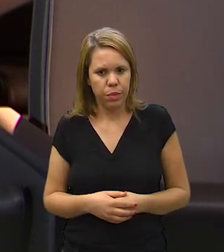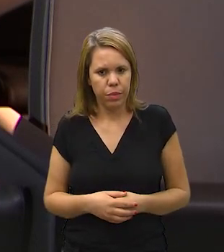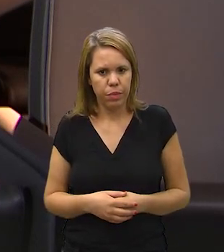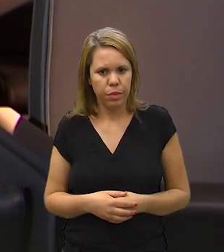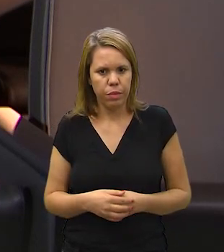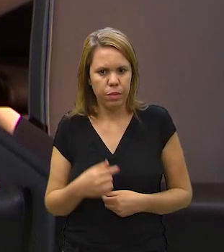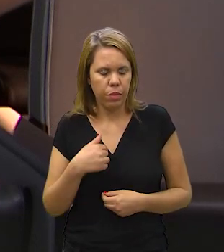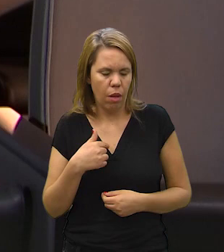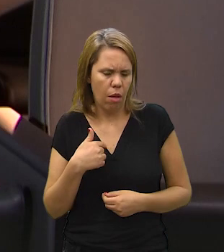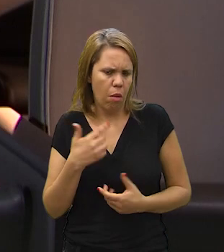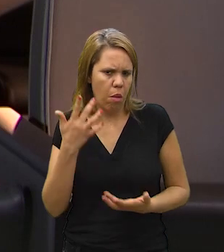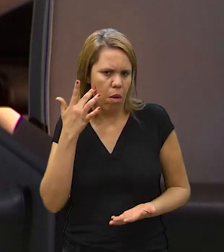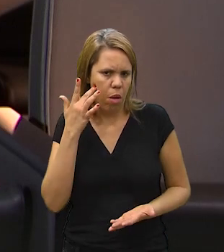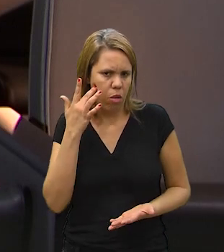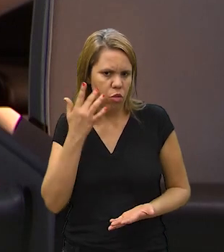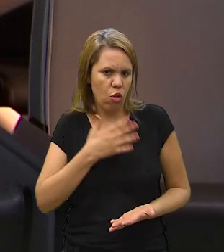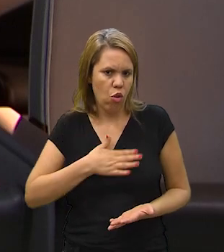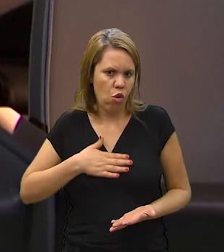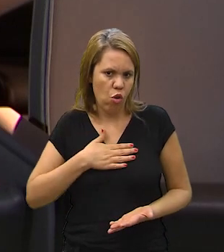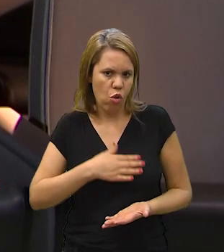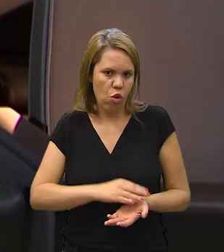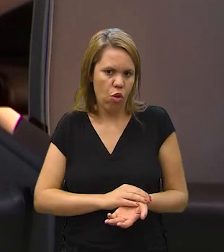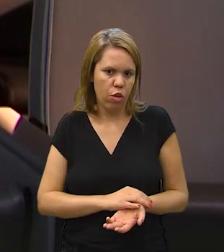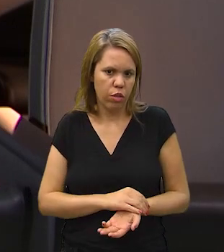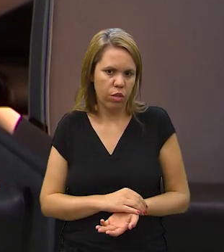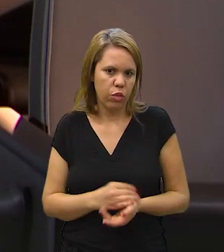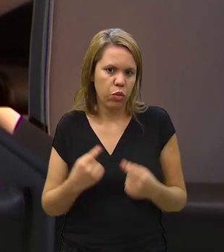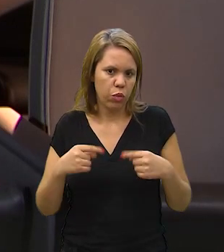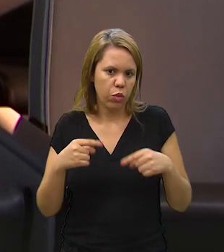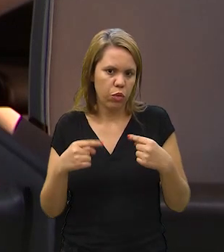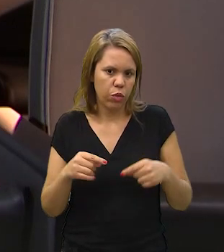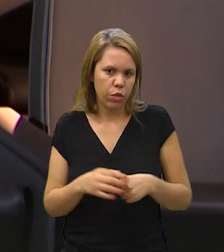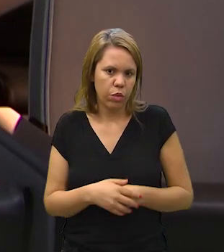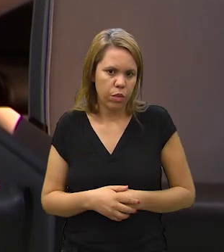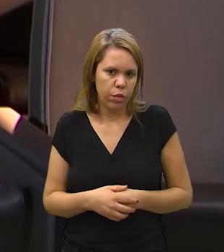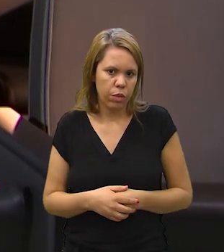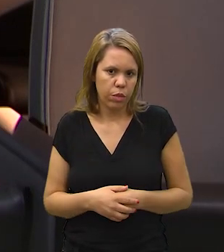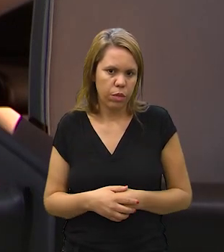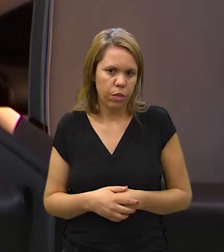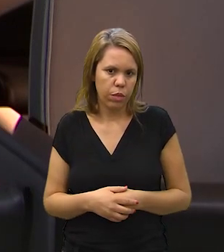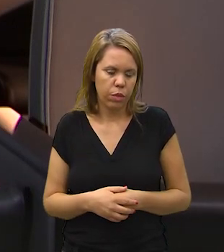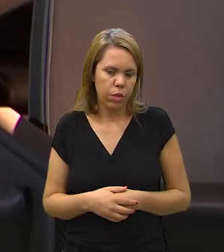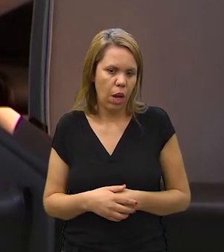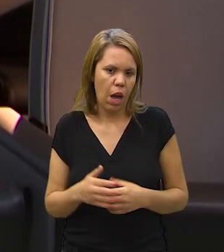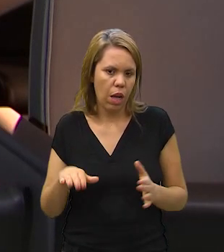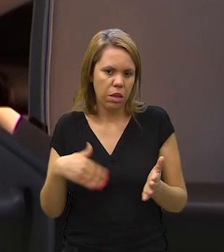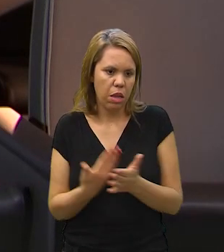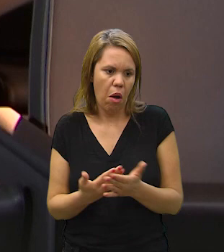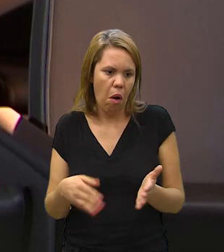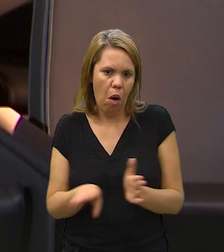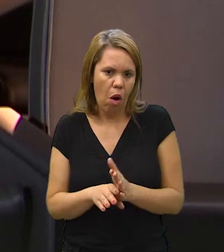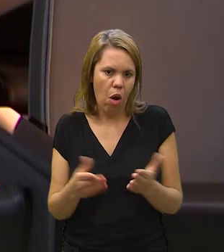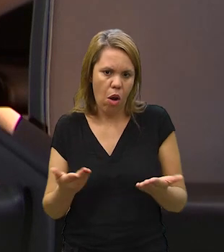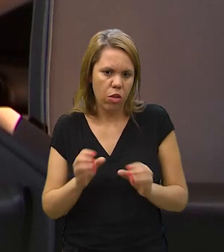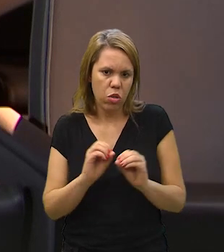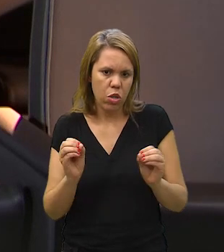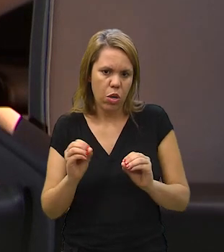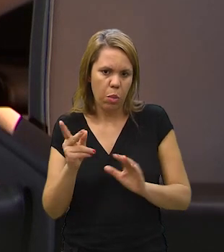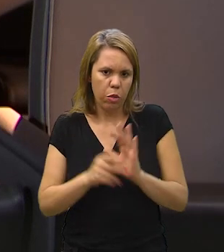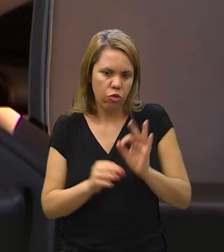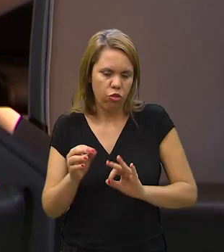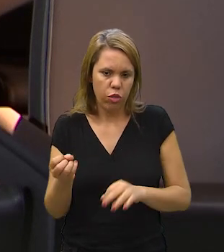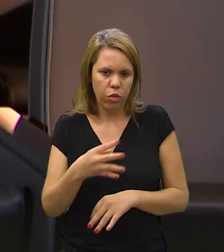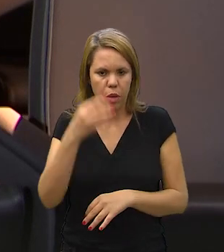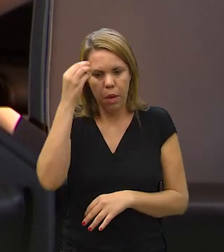Olha, eu particularmente gosto dessa coisa de mexer com música, mas até agora não tem nenhum novo projeto assim em mente. A